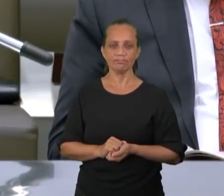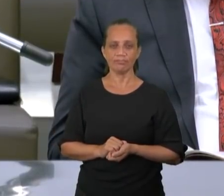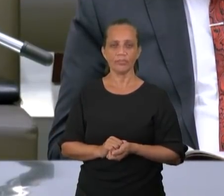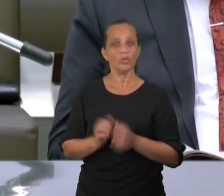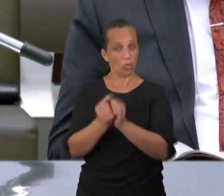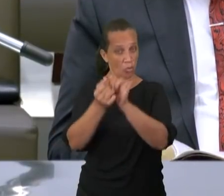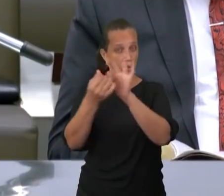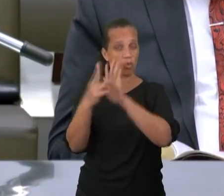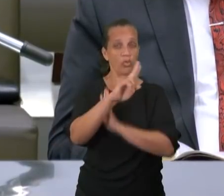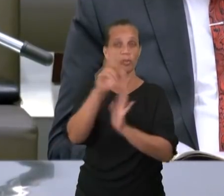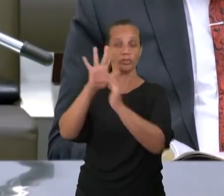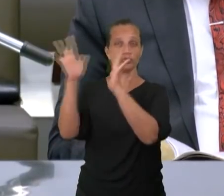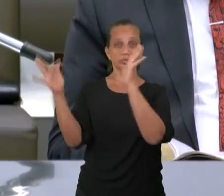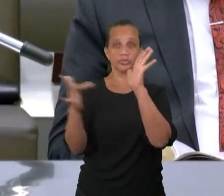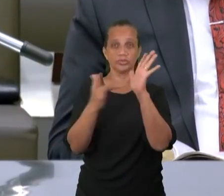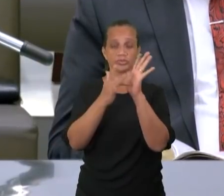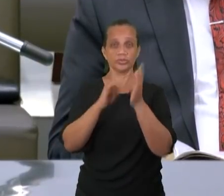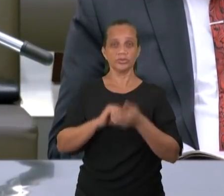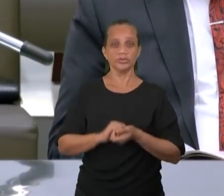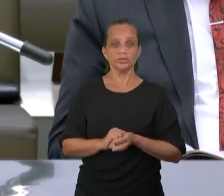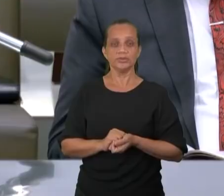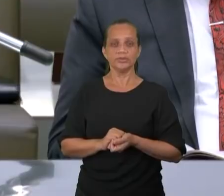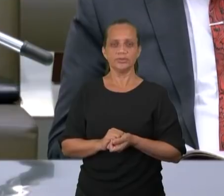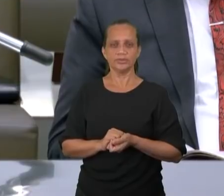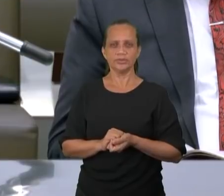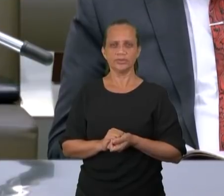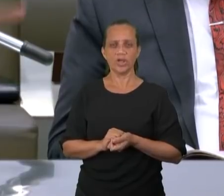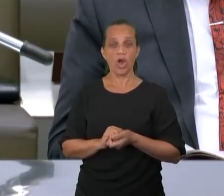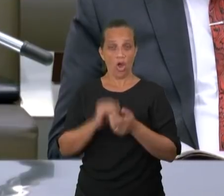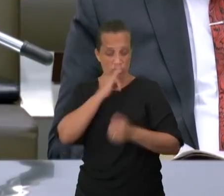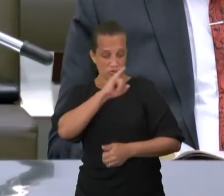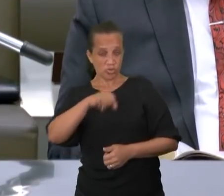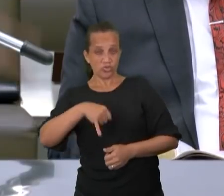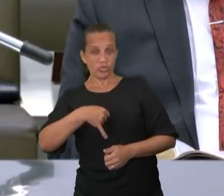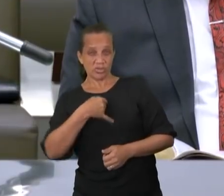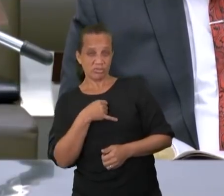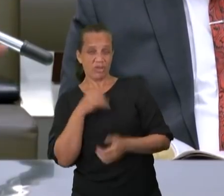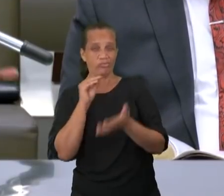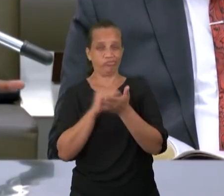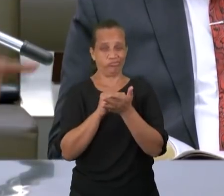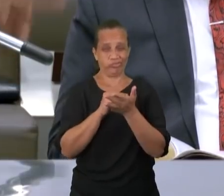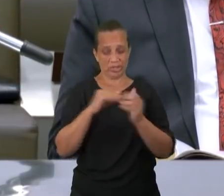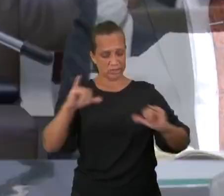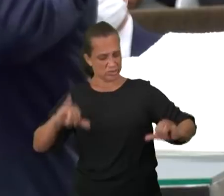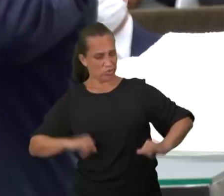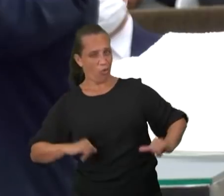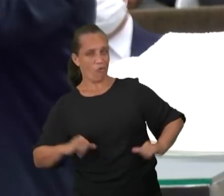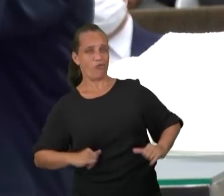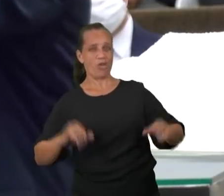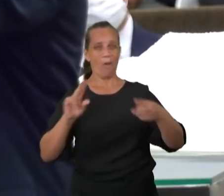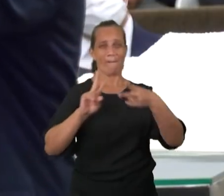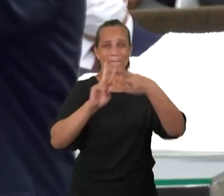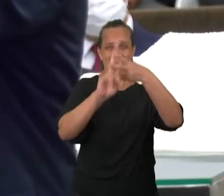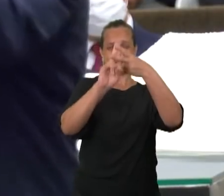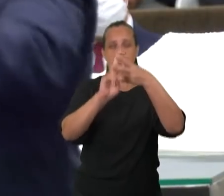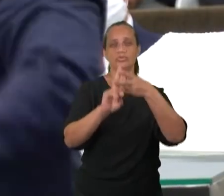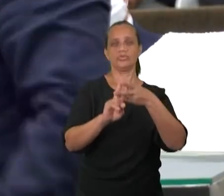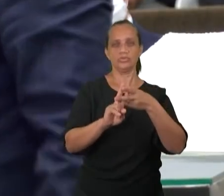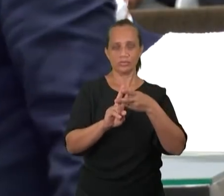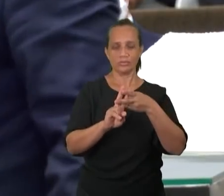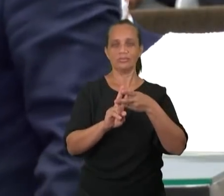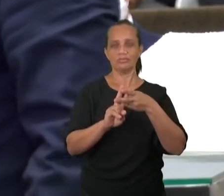Glória ao nome do Senhor Jesus. Foi caluniado, injustiçado, foi preso, foi lá para o presídio.